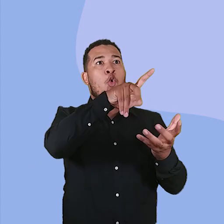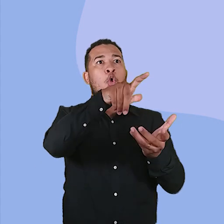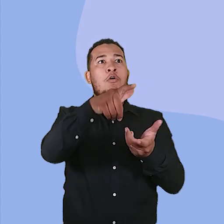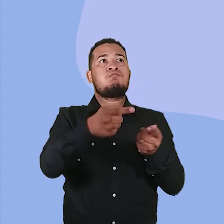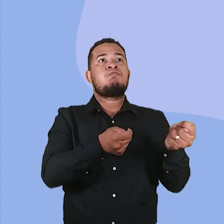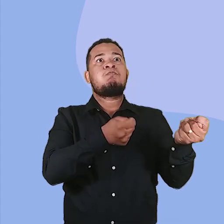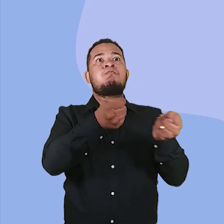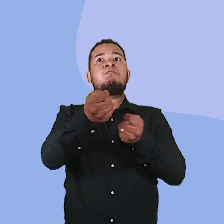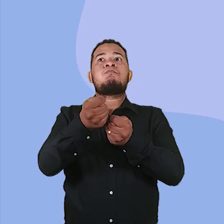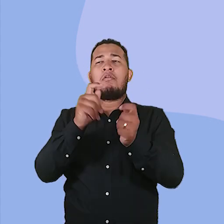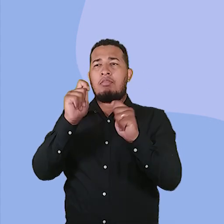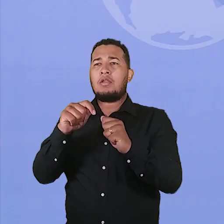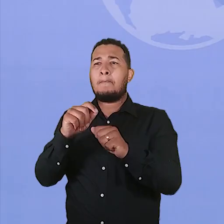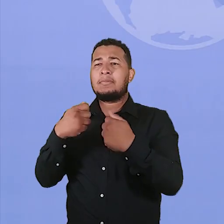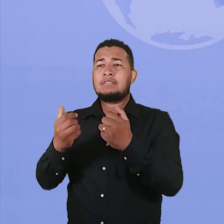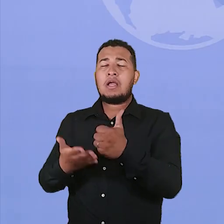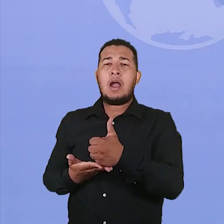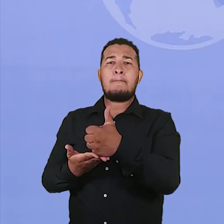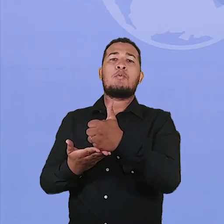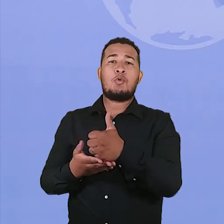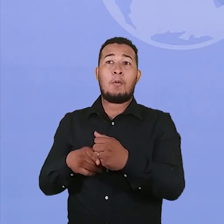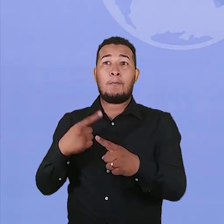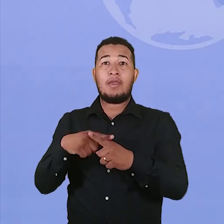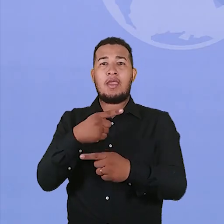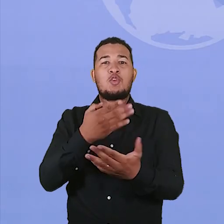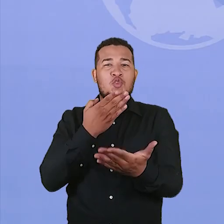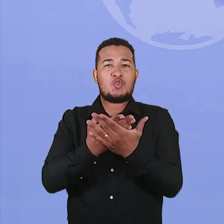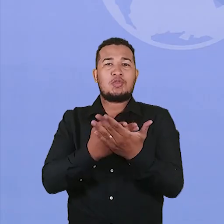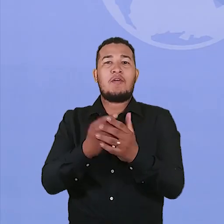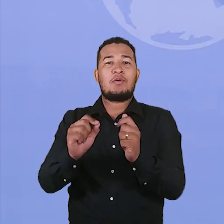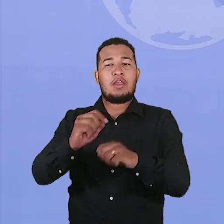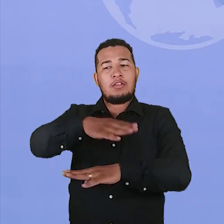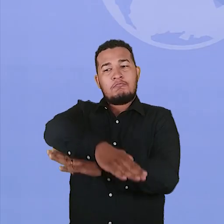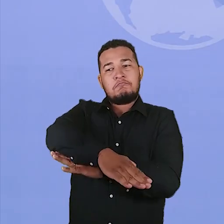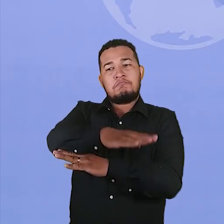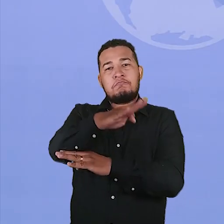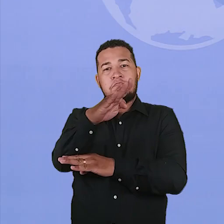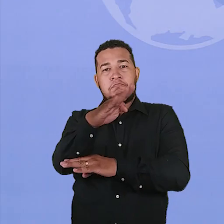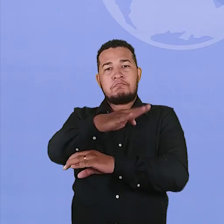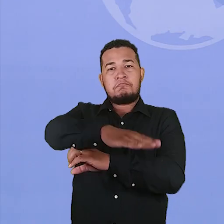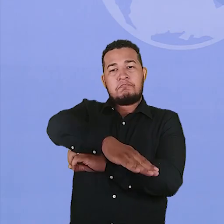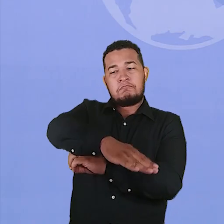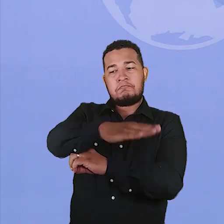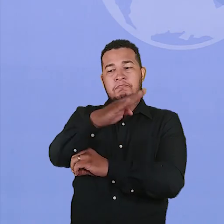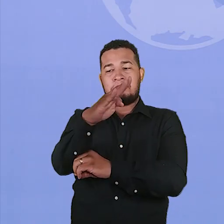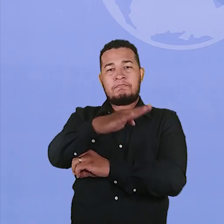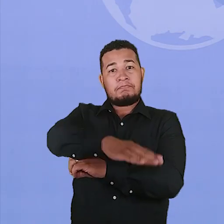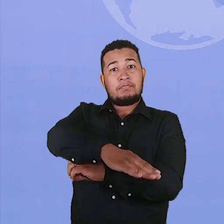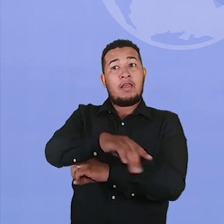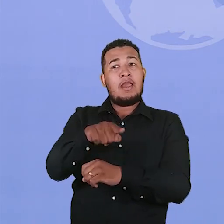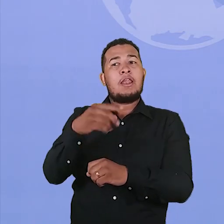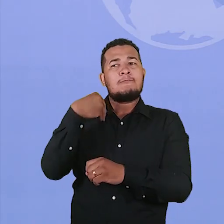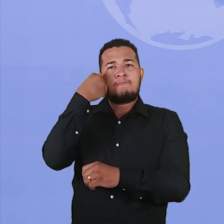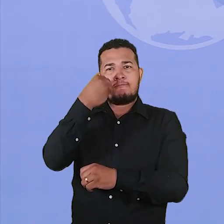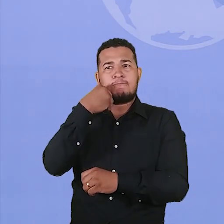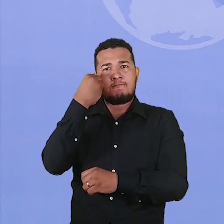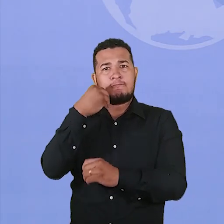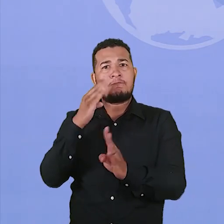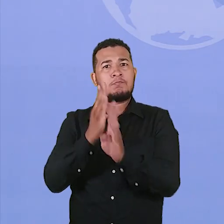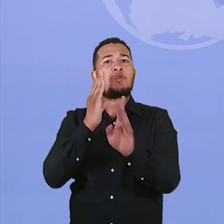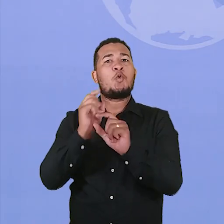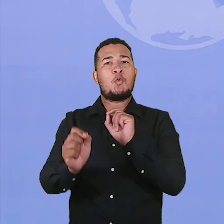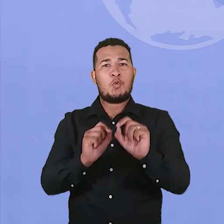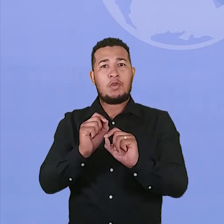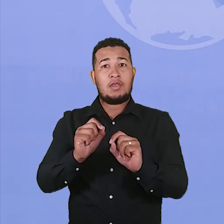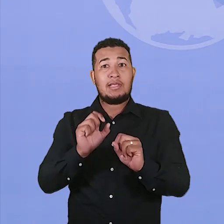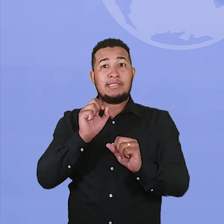mundo tão gente ele estudava né ela tava vão ancas e de acordo com os experimentos dele ele